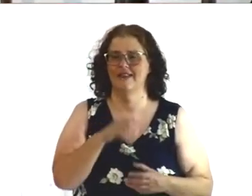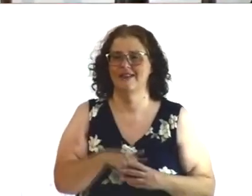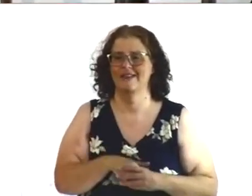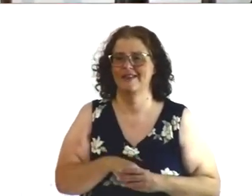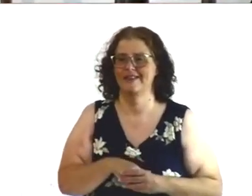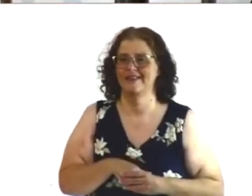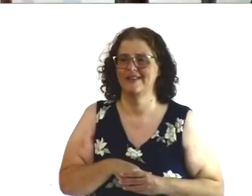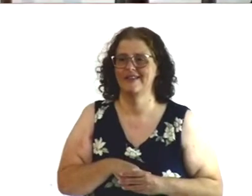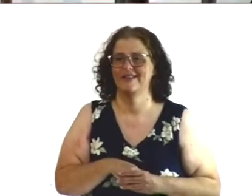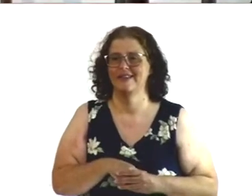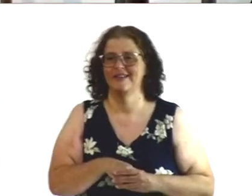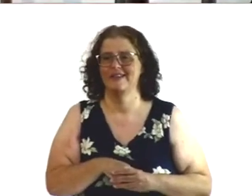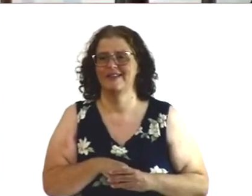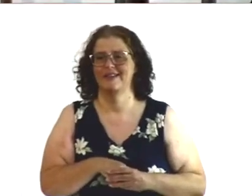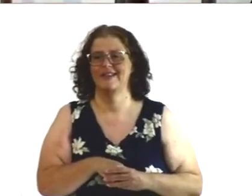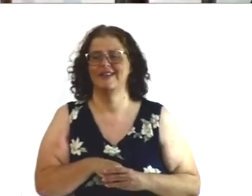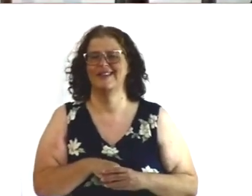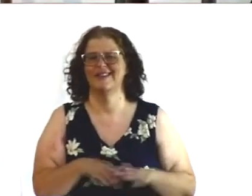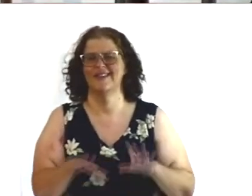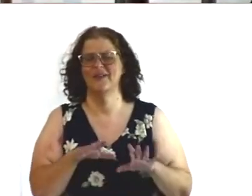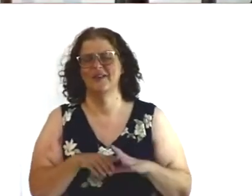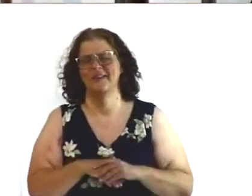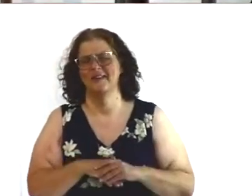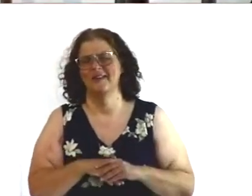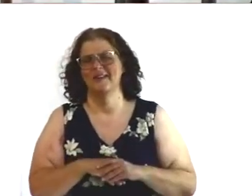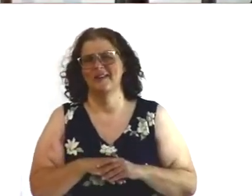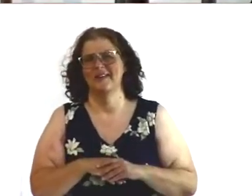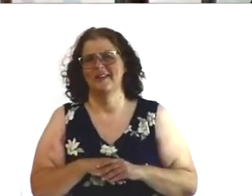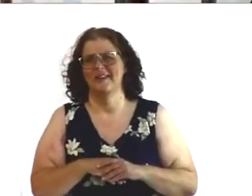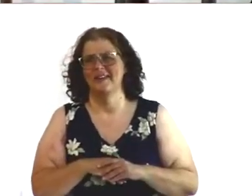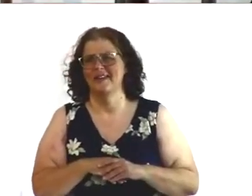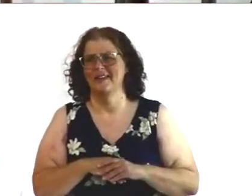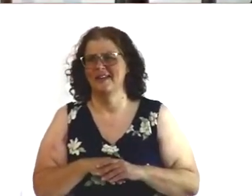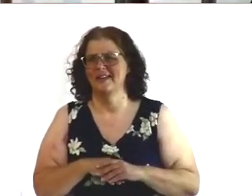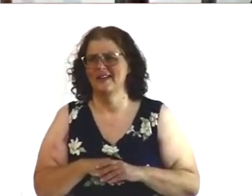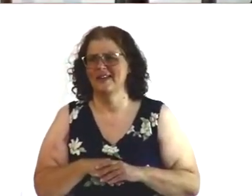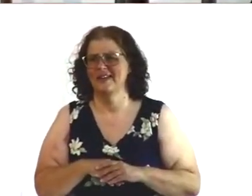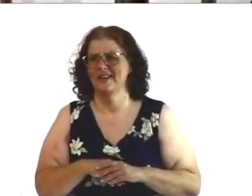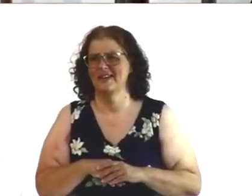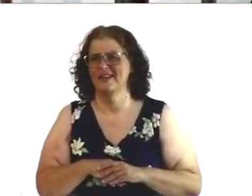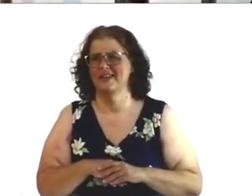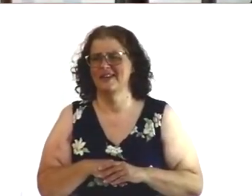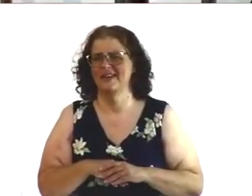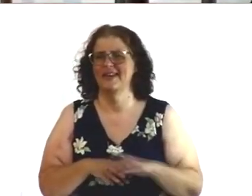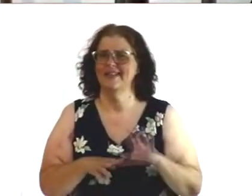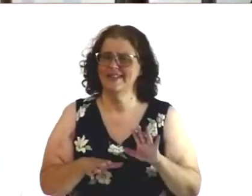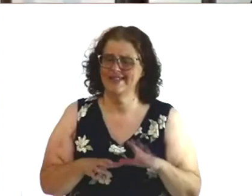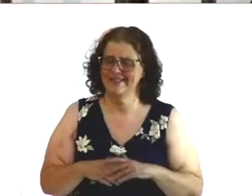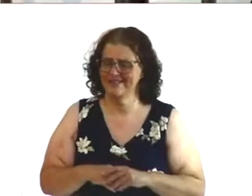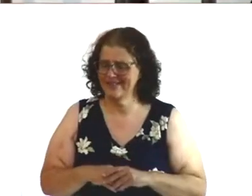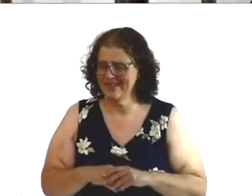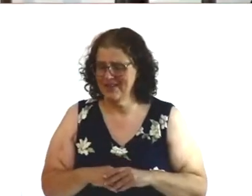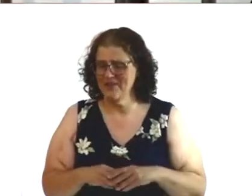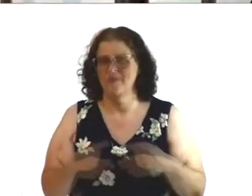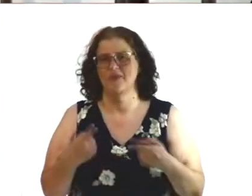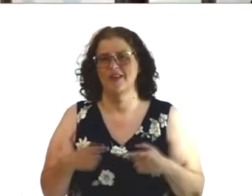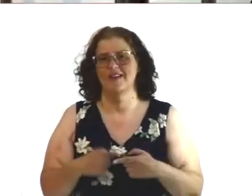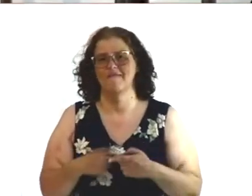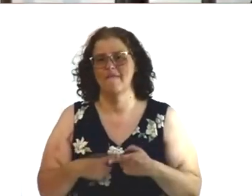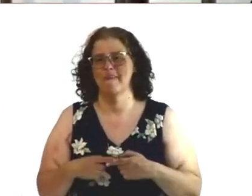muito chateado, o coelhinho da Páscoa nos traiu. Bem no ano que nós poderíamos ficar sem Papai Noel, rapaz, é